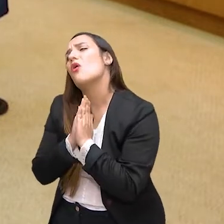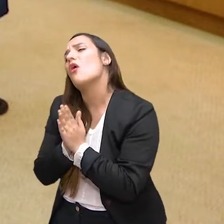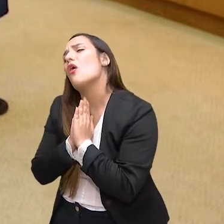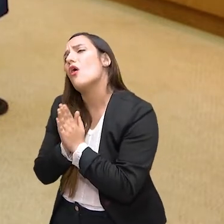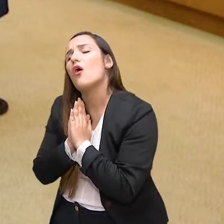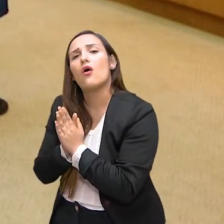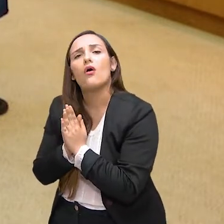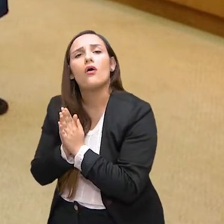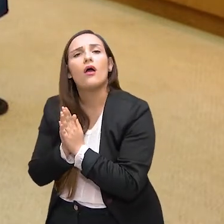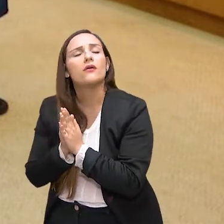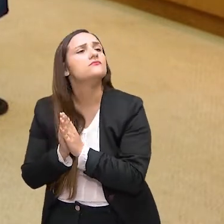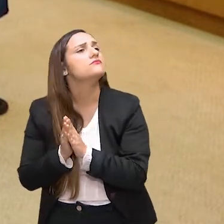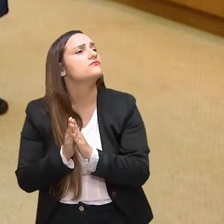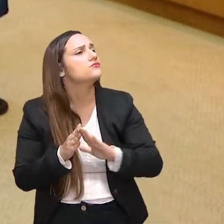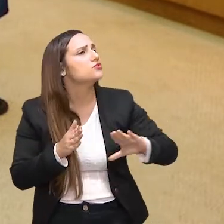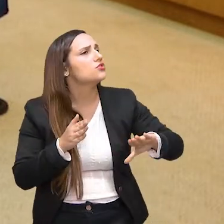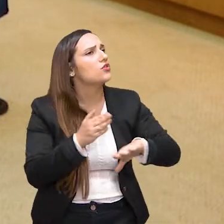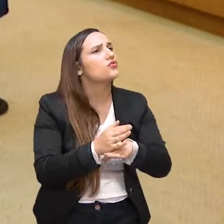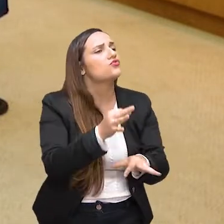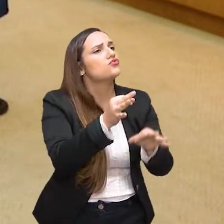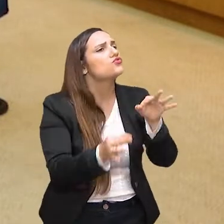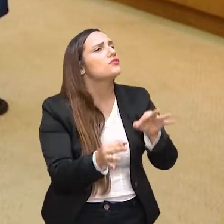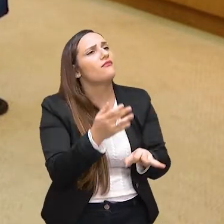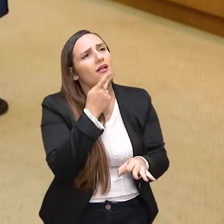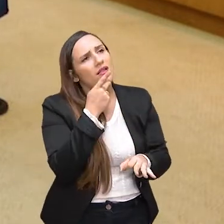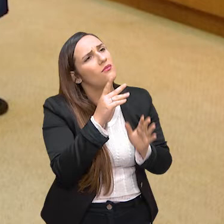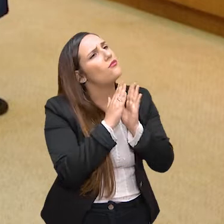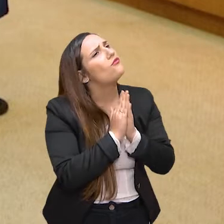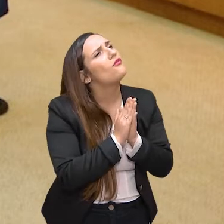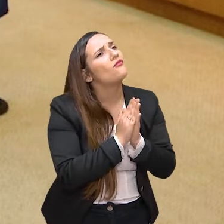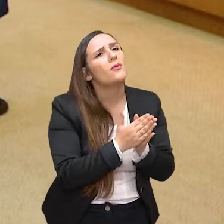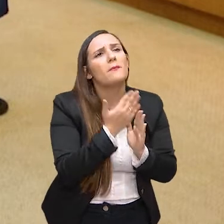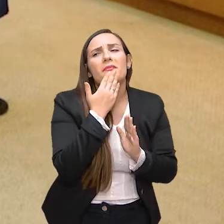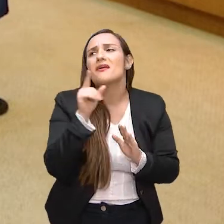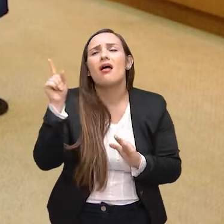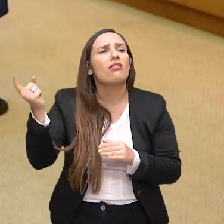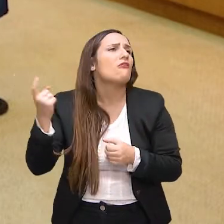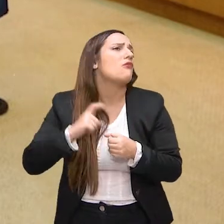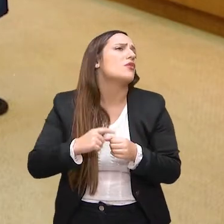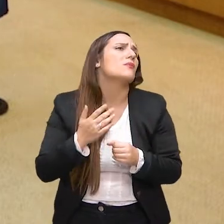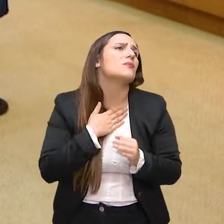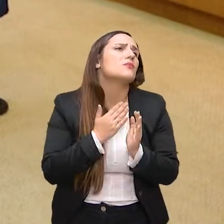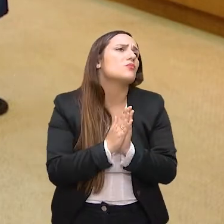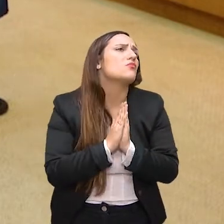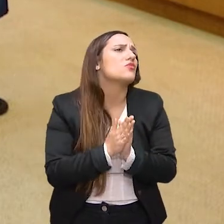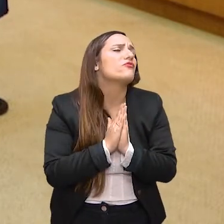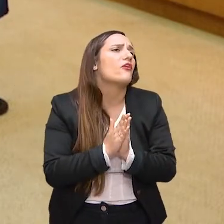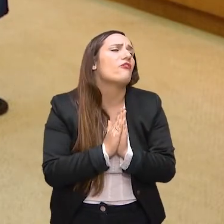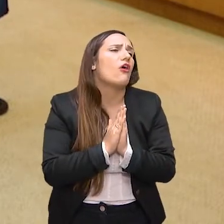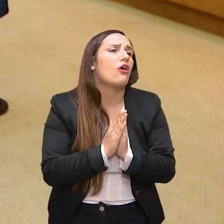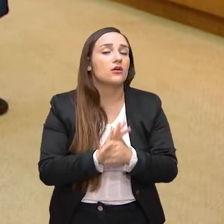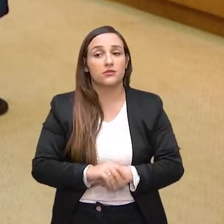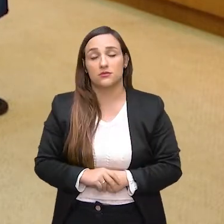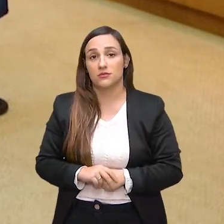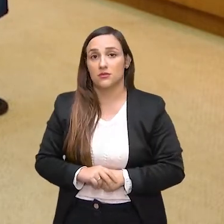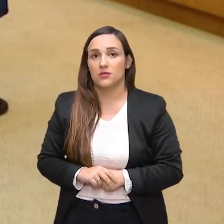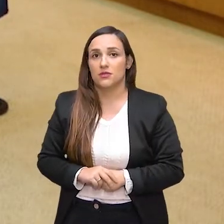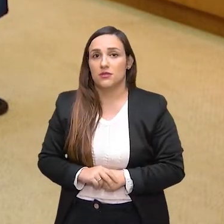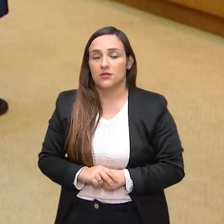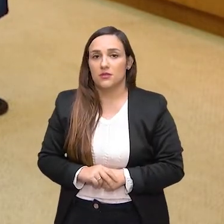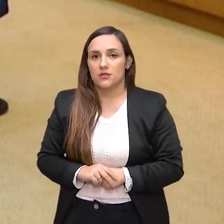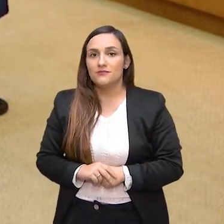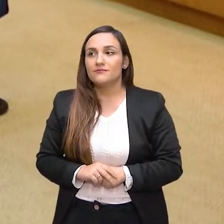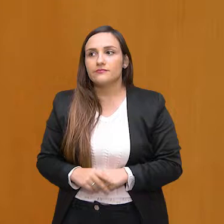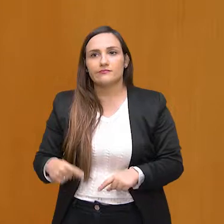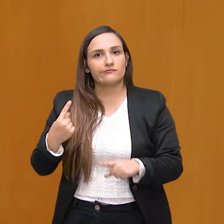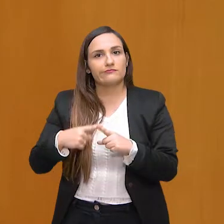queria que ela continuasse vivendo com ele. Então, ele foi ao judiciário, pediu que ela voltasse para ele, pediu ao juiz para que ela voltasse